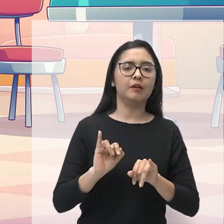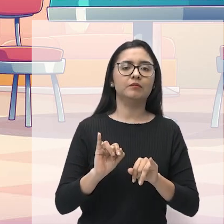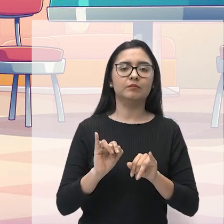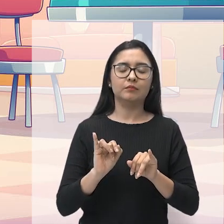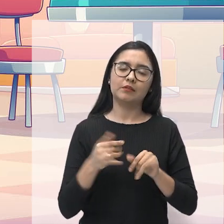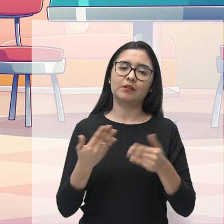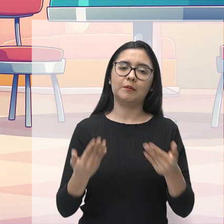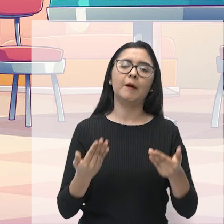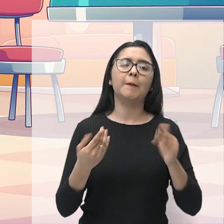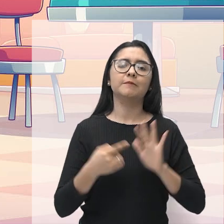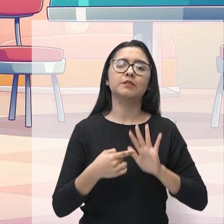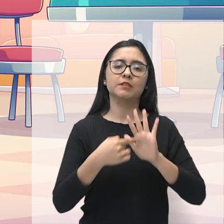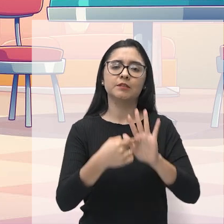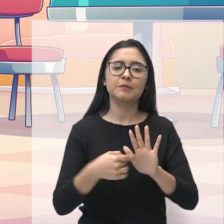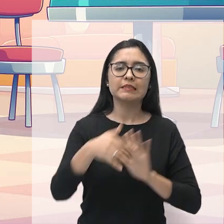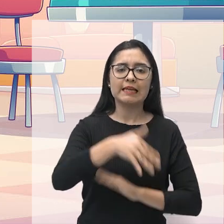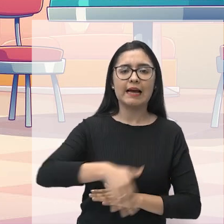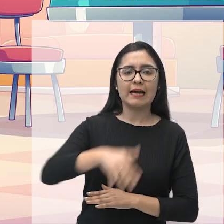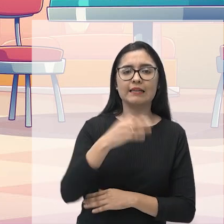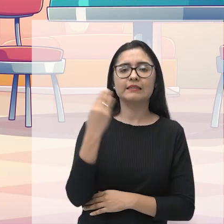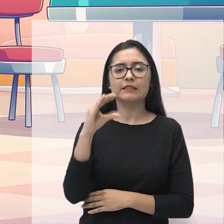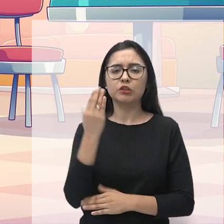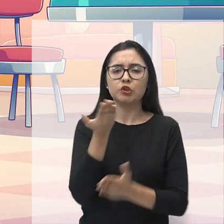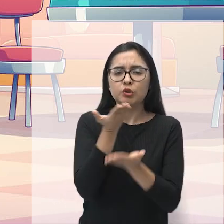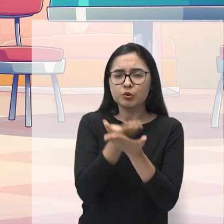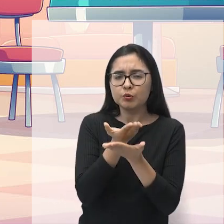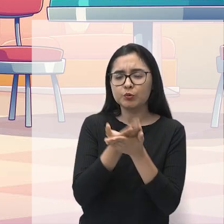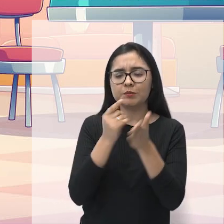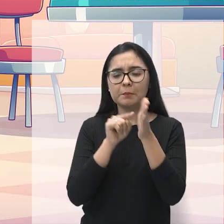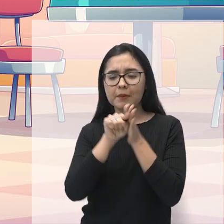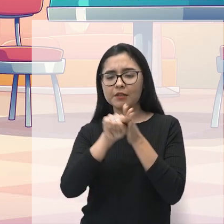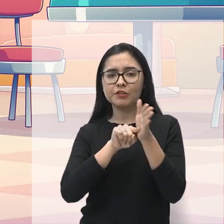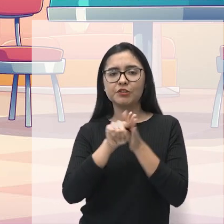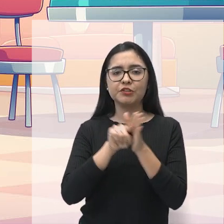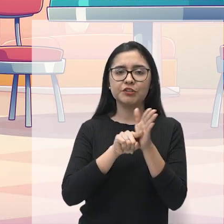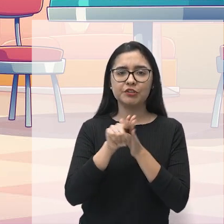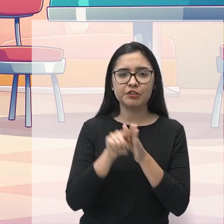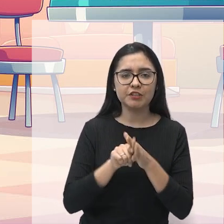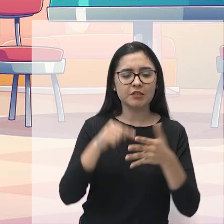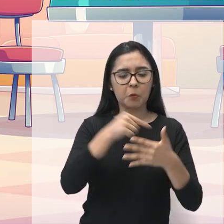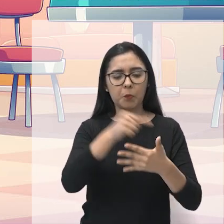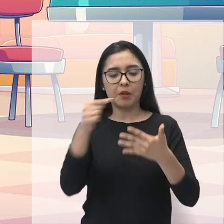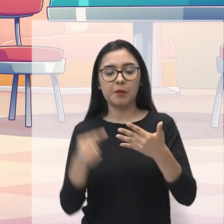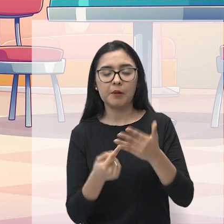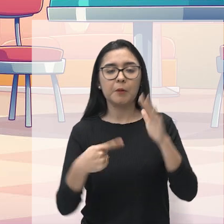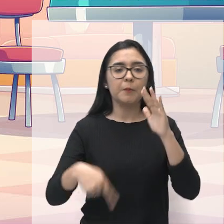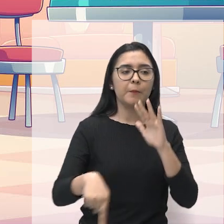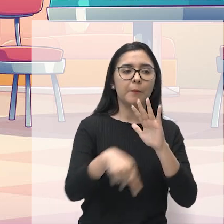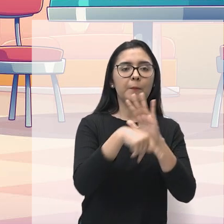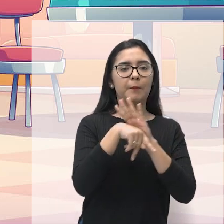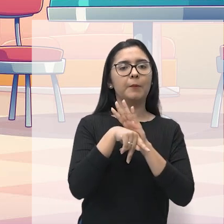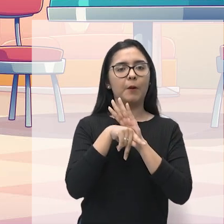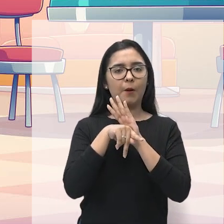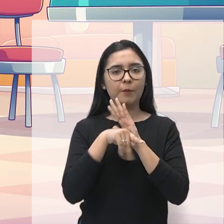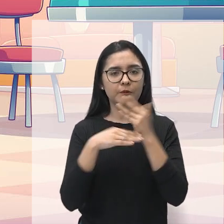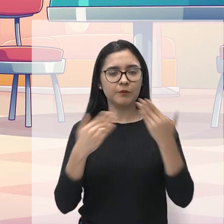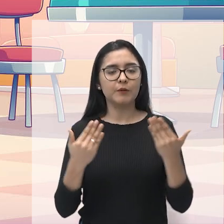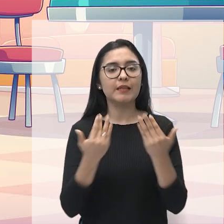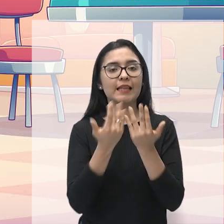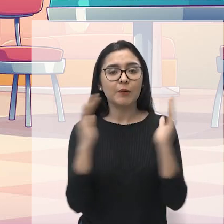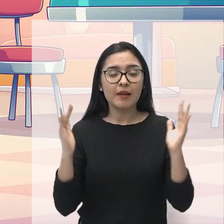apresentamos ali esse ramo da ciência, que estuda os elementos da natureza, que estuda ali